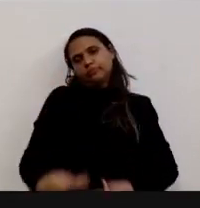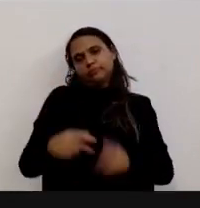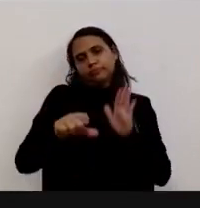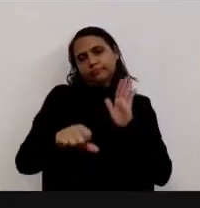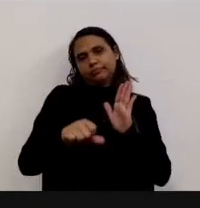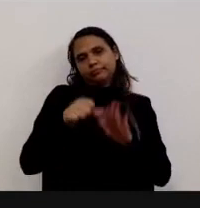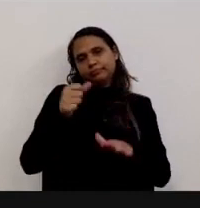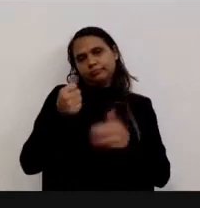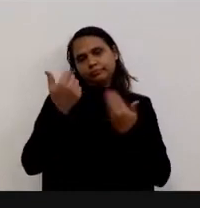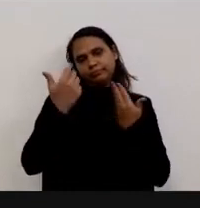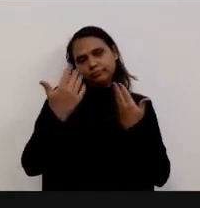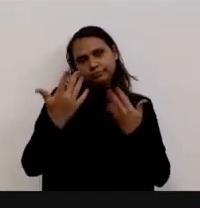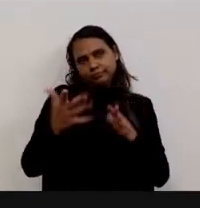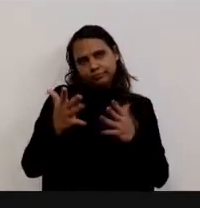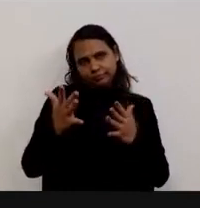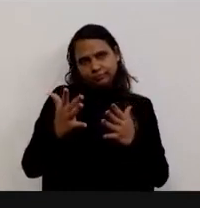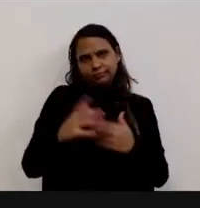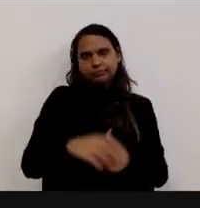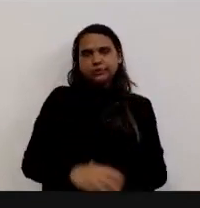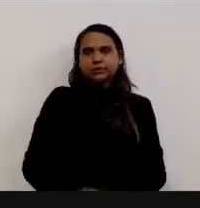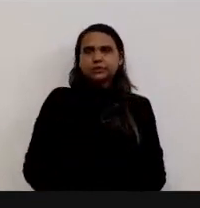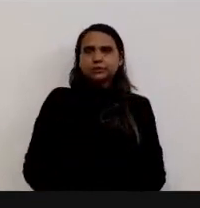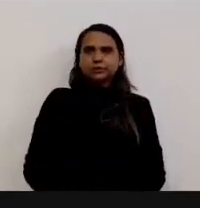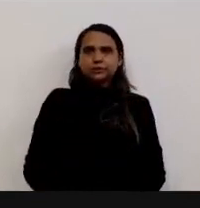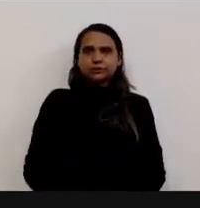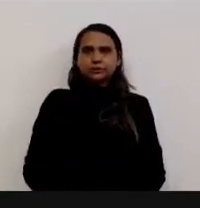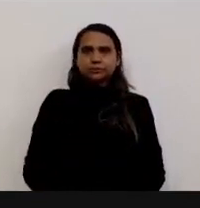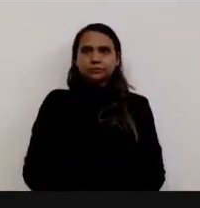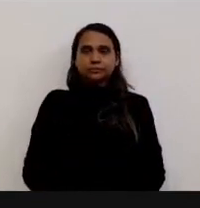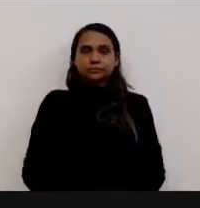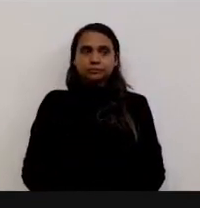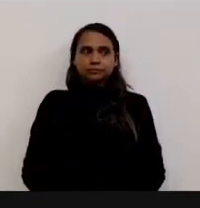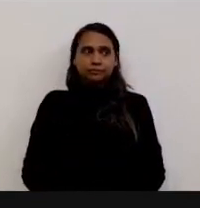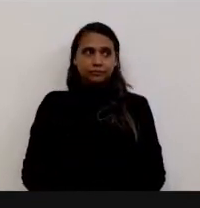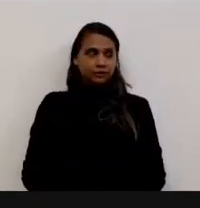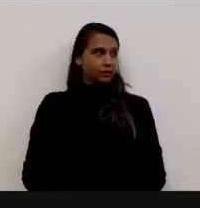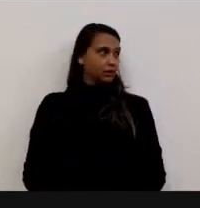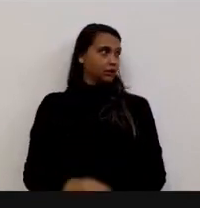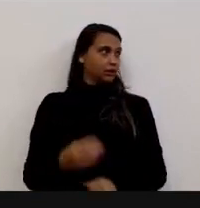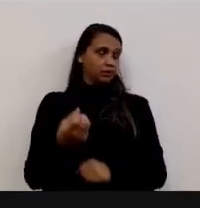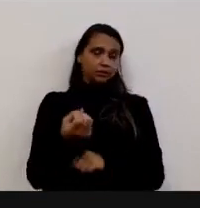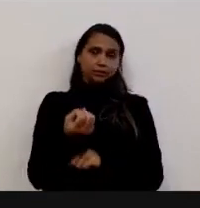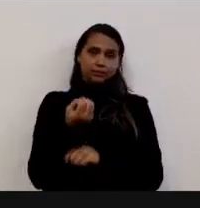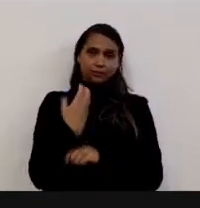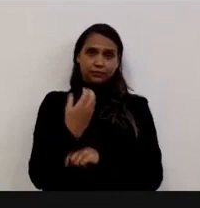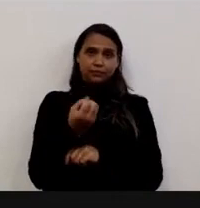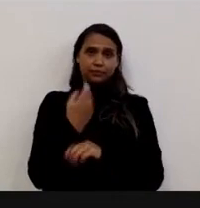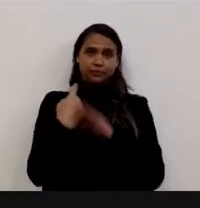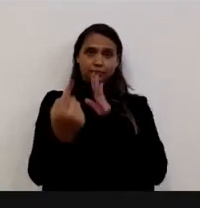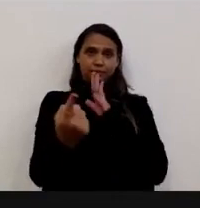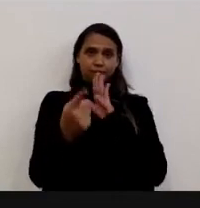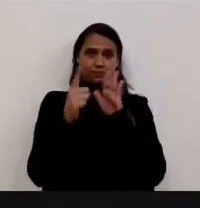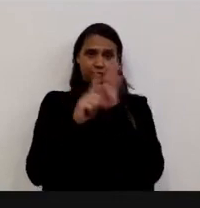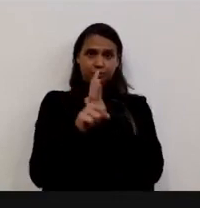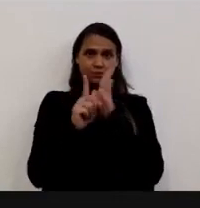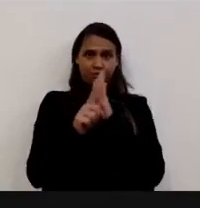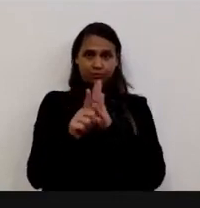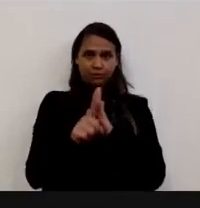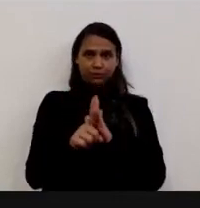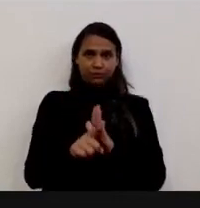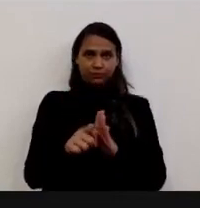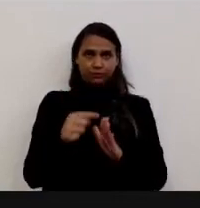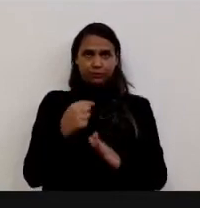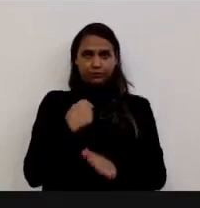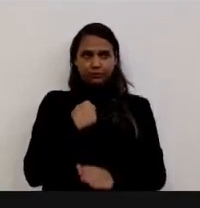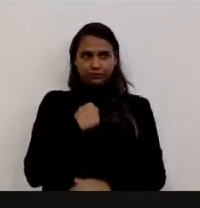de parabéns. E, enquanto eu falava isso, chegavam aqui para nós algumas perguntas que